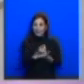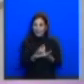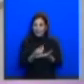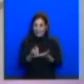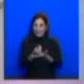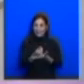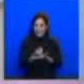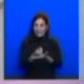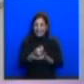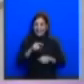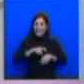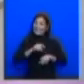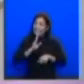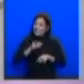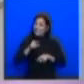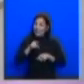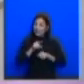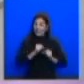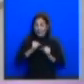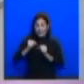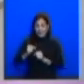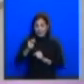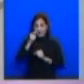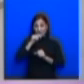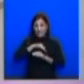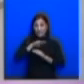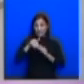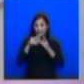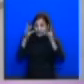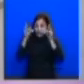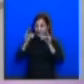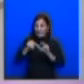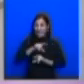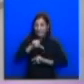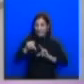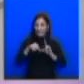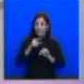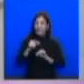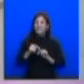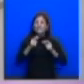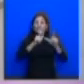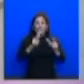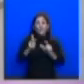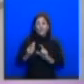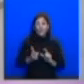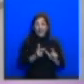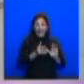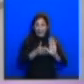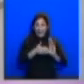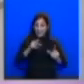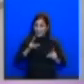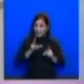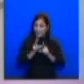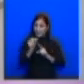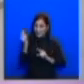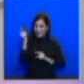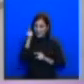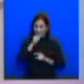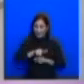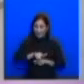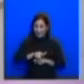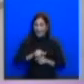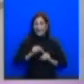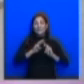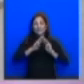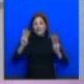da Fazenda. Daqui a pouco você pode conferir todos os detalhes deste sorteio, de onde foram as apostas vencedoras,